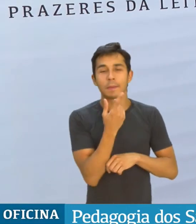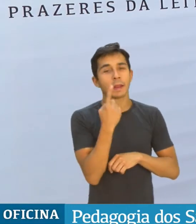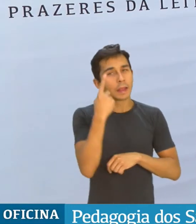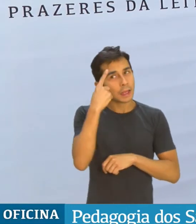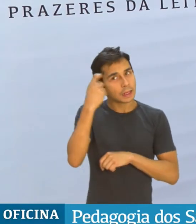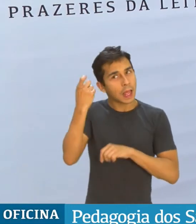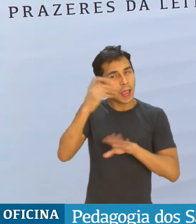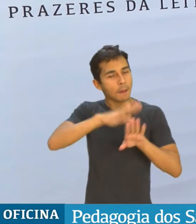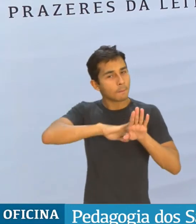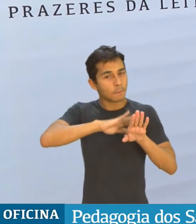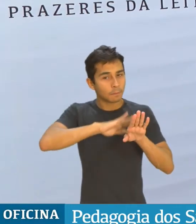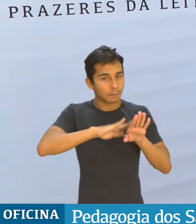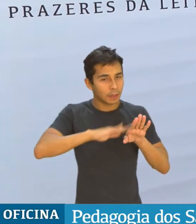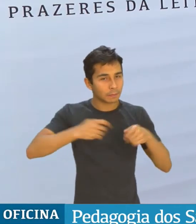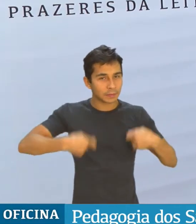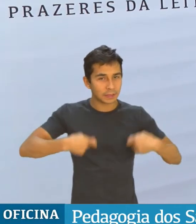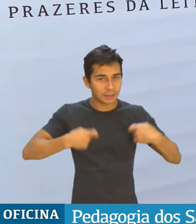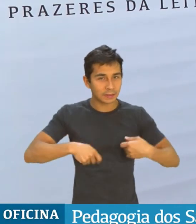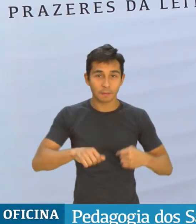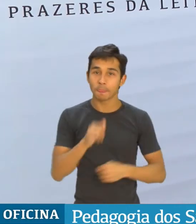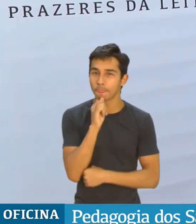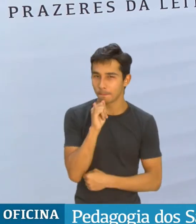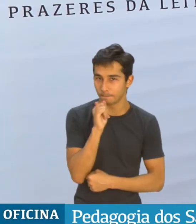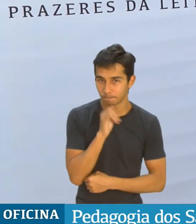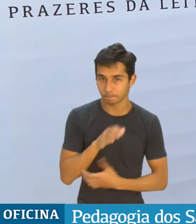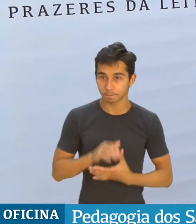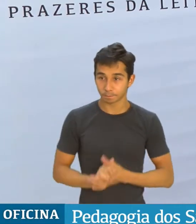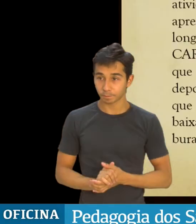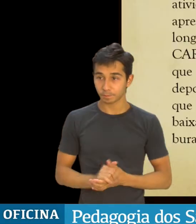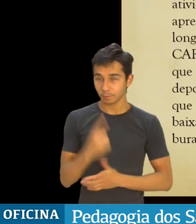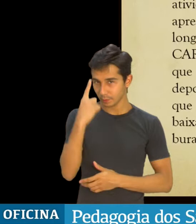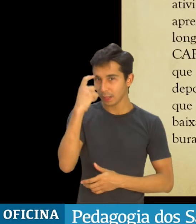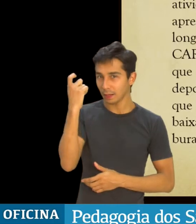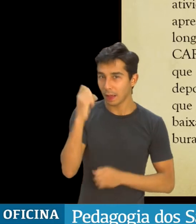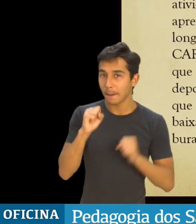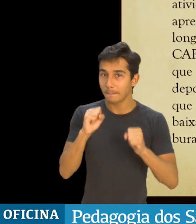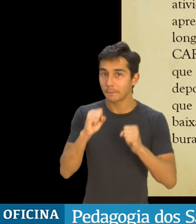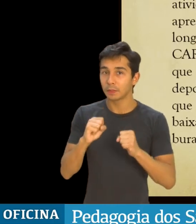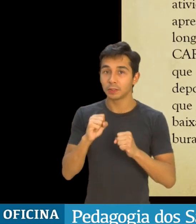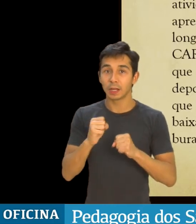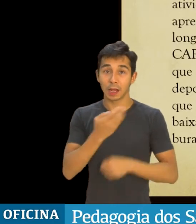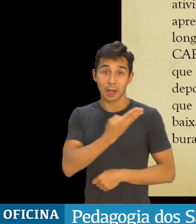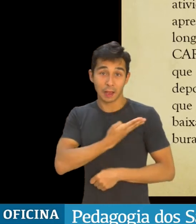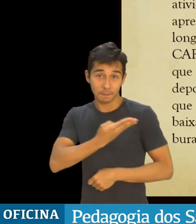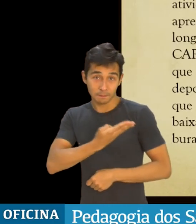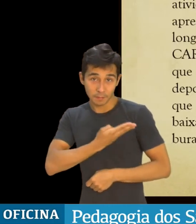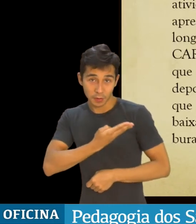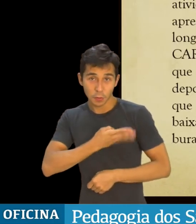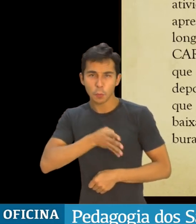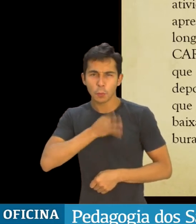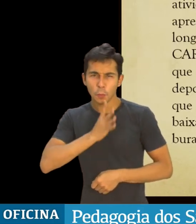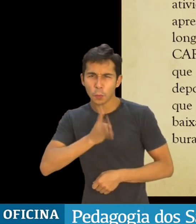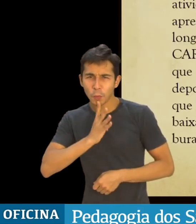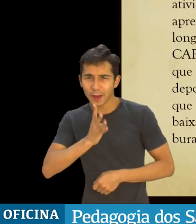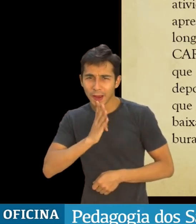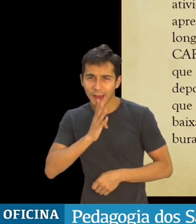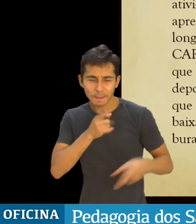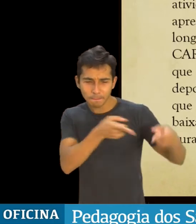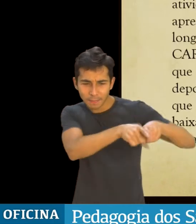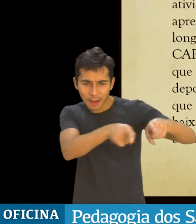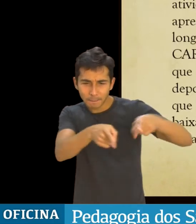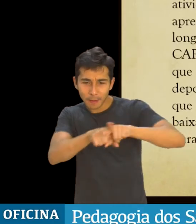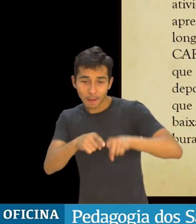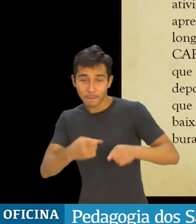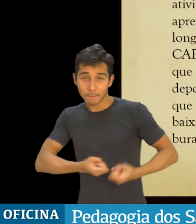momento, quais são as possíveis cartas? Uma das cartas são os seus companheiros, companheiras que estão ali, que tem